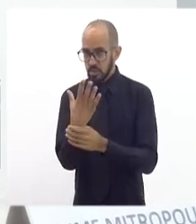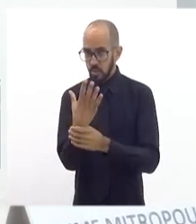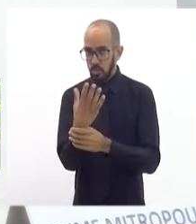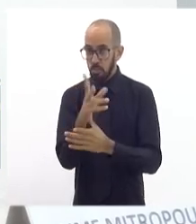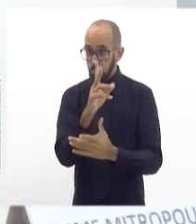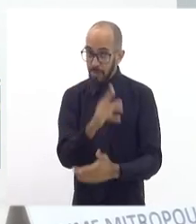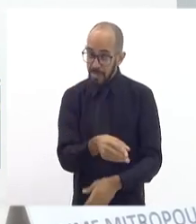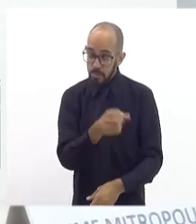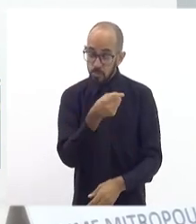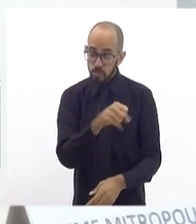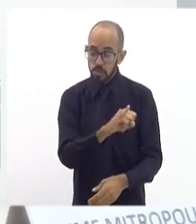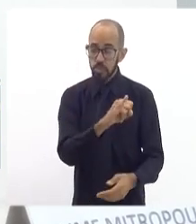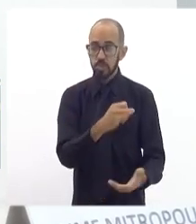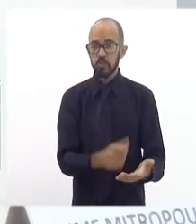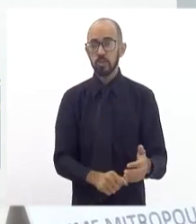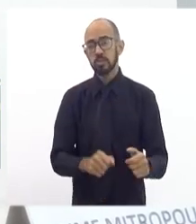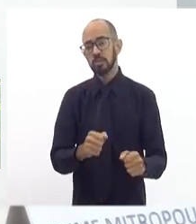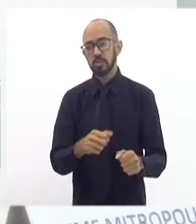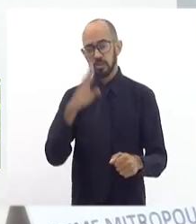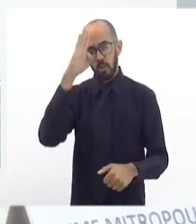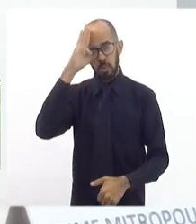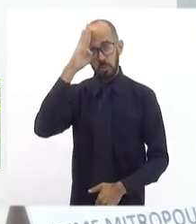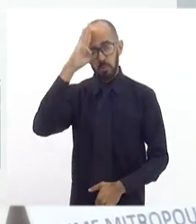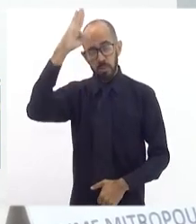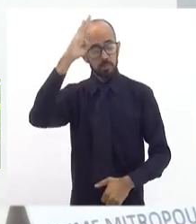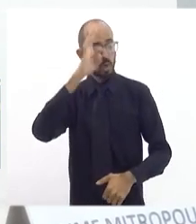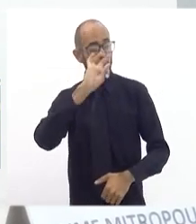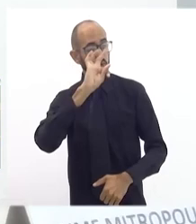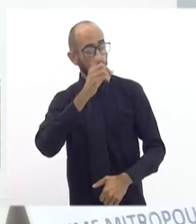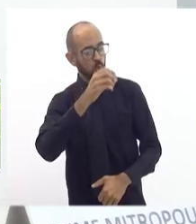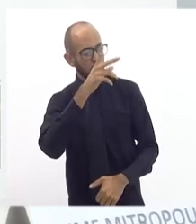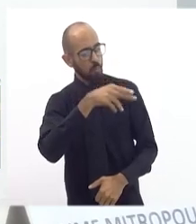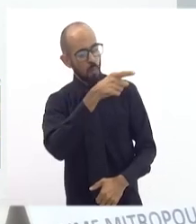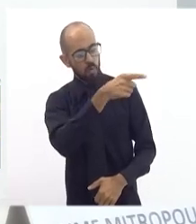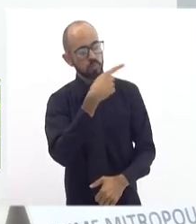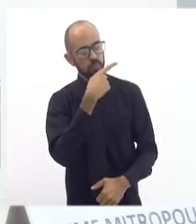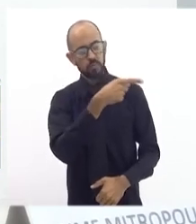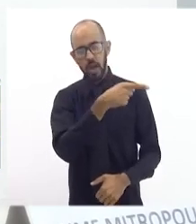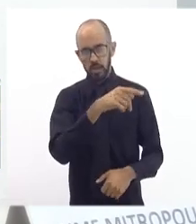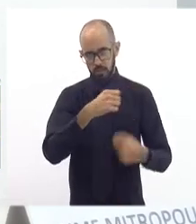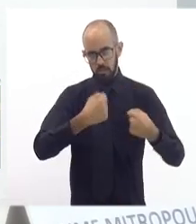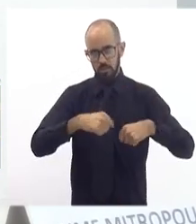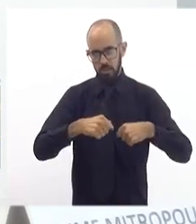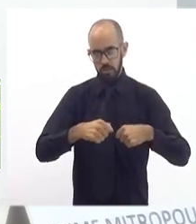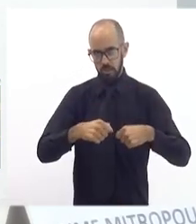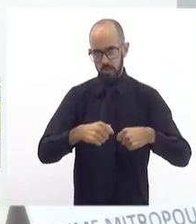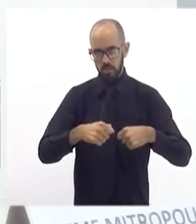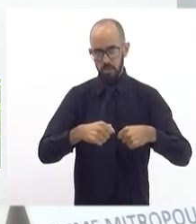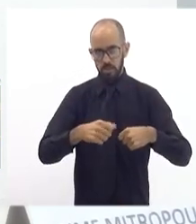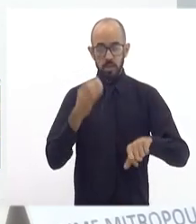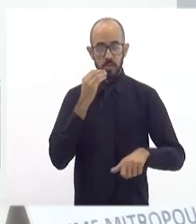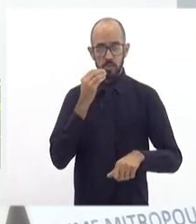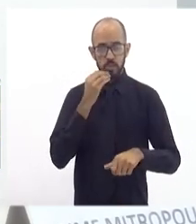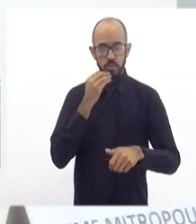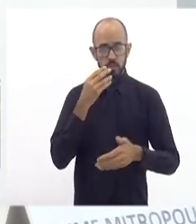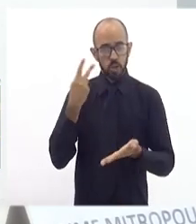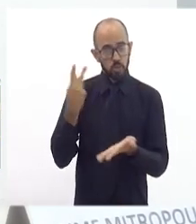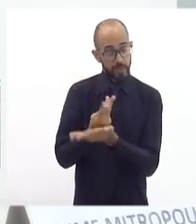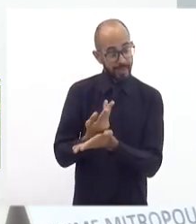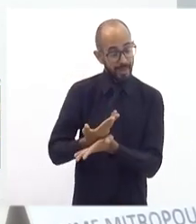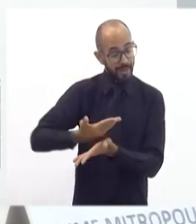houvesse a toda a prioridade que se Alega para esse caso verdade poderia existir